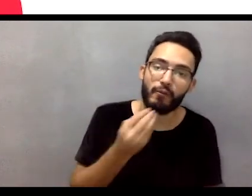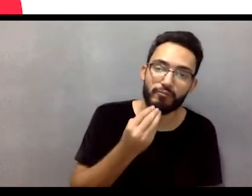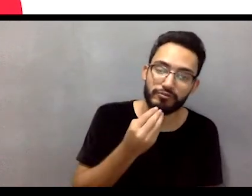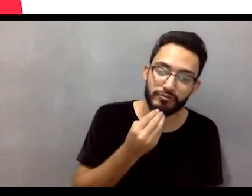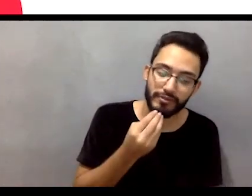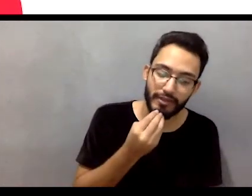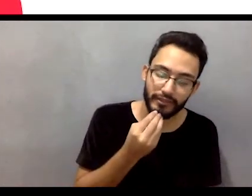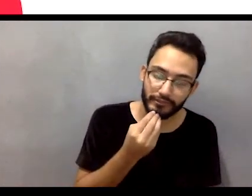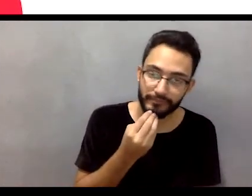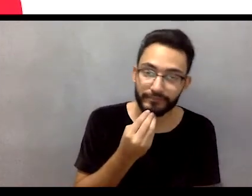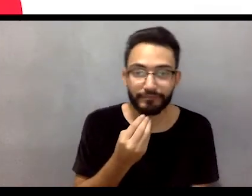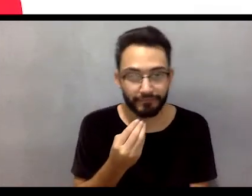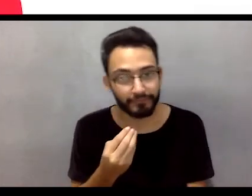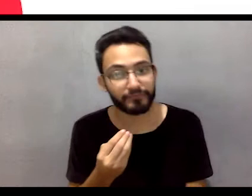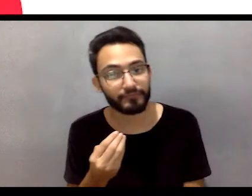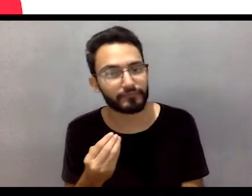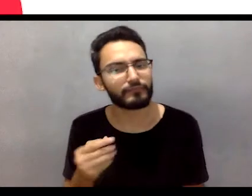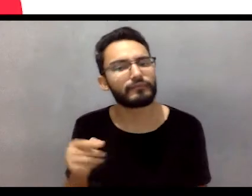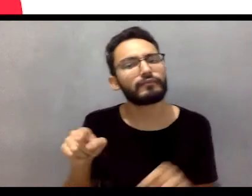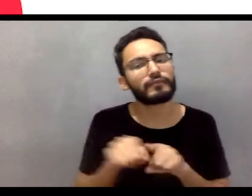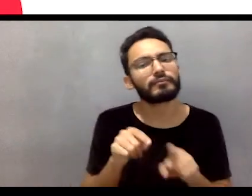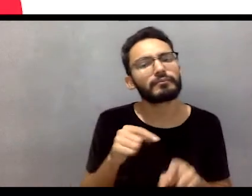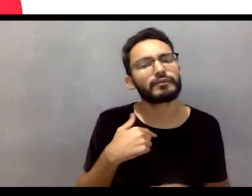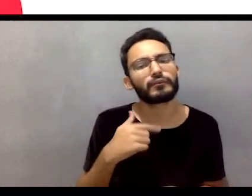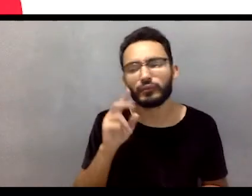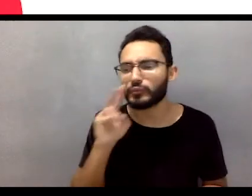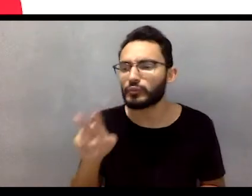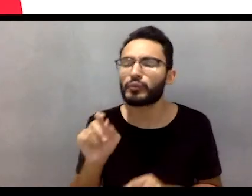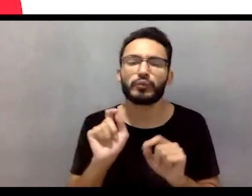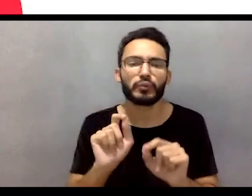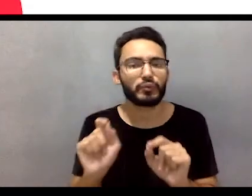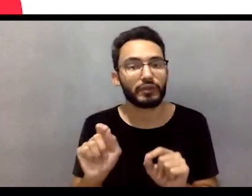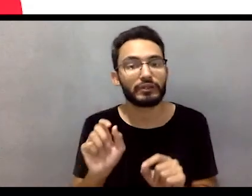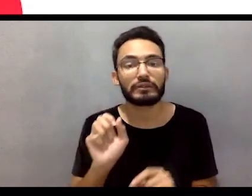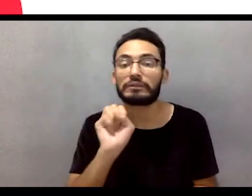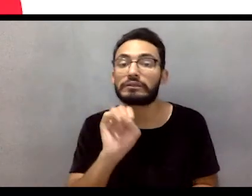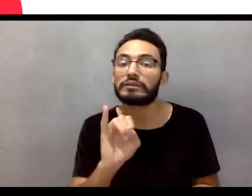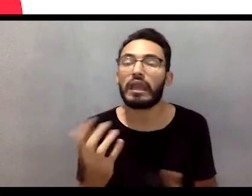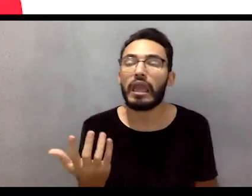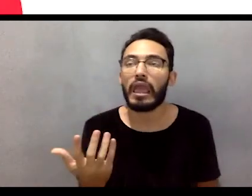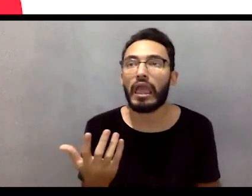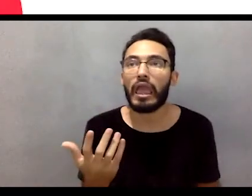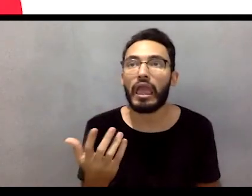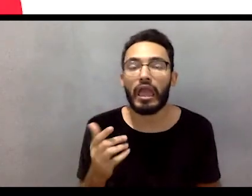oportunidade. Além disso, o que que eu vou olhar? Eu vou olhar se